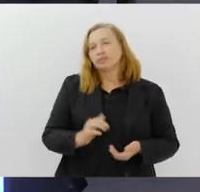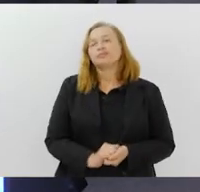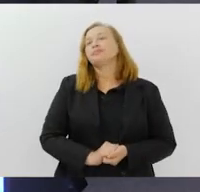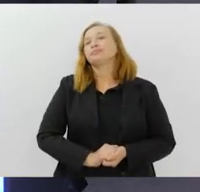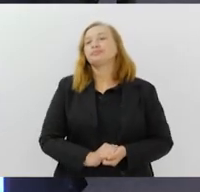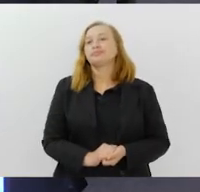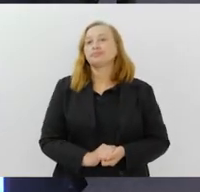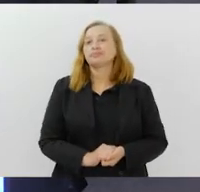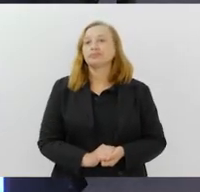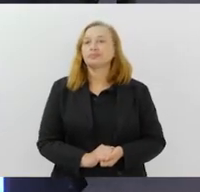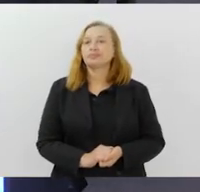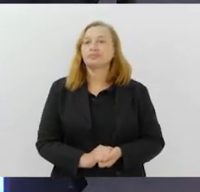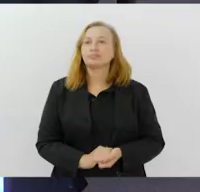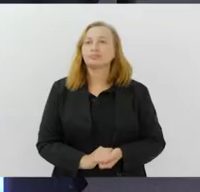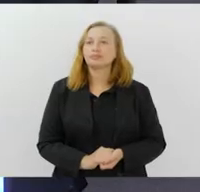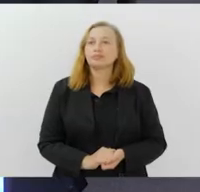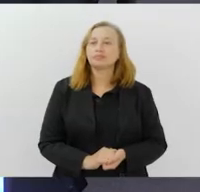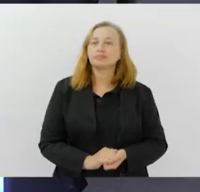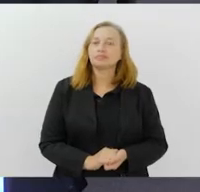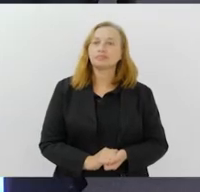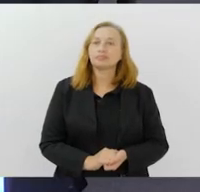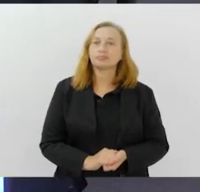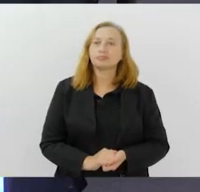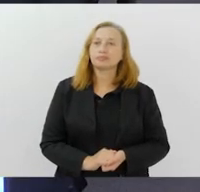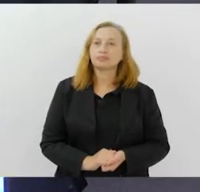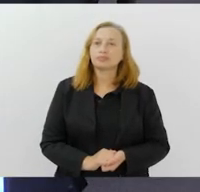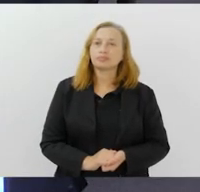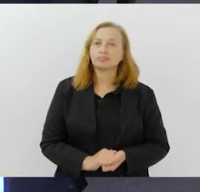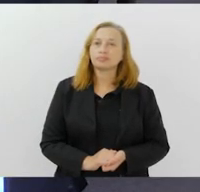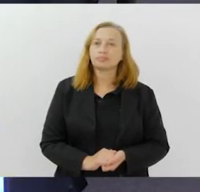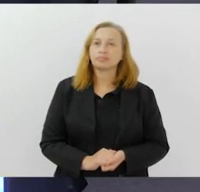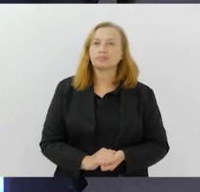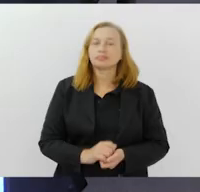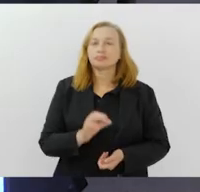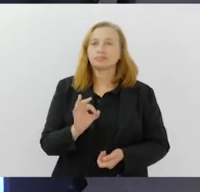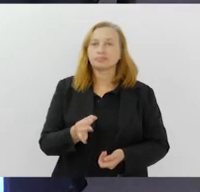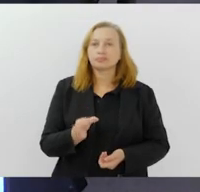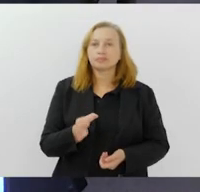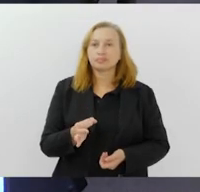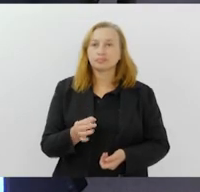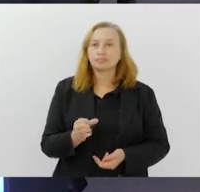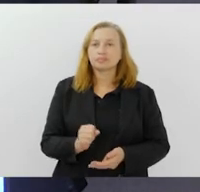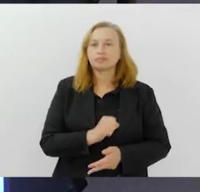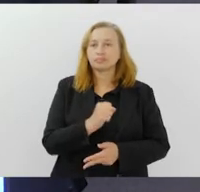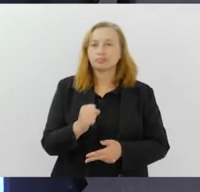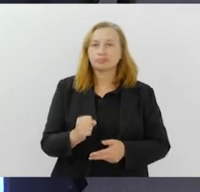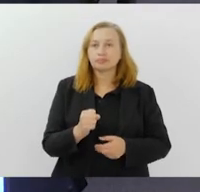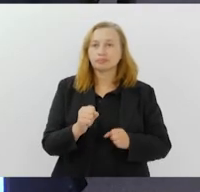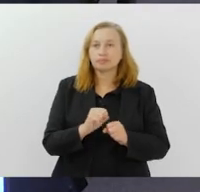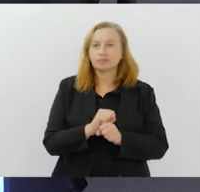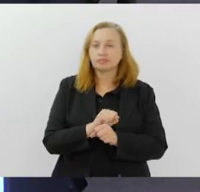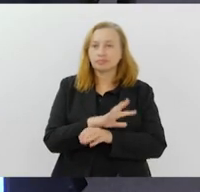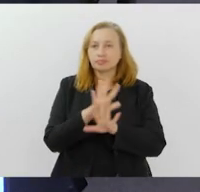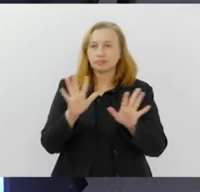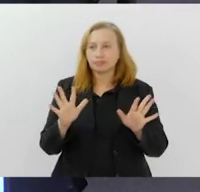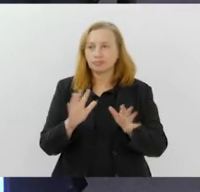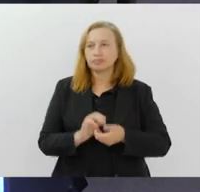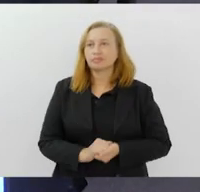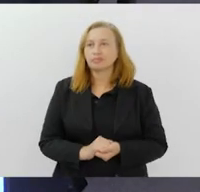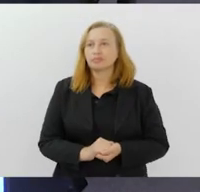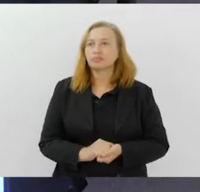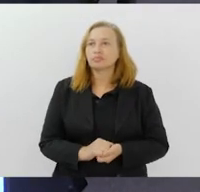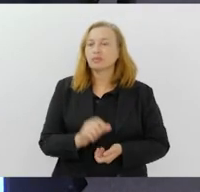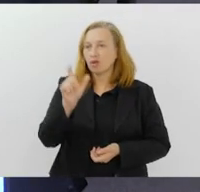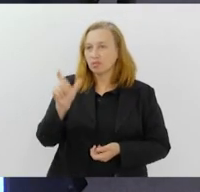responder a autoidentificação é a mais correta o senhor concorda pra gente poder definir isso seria o fato da o que a pessoa